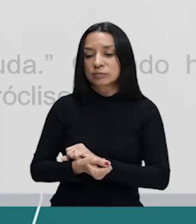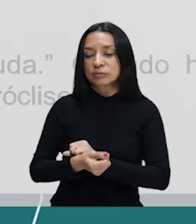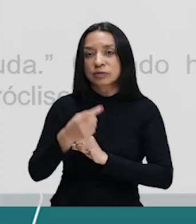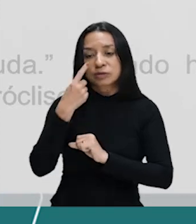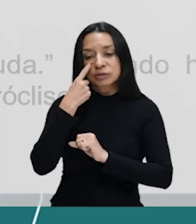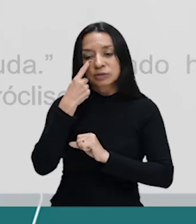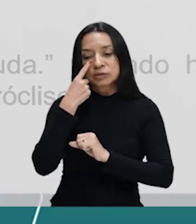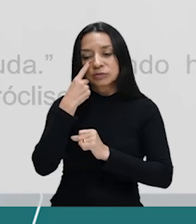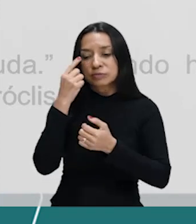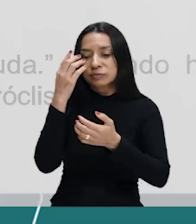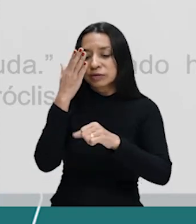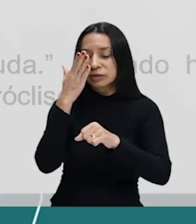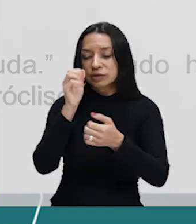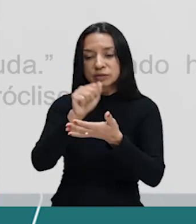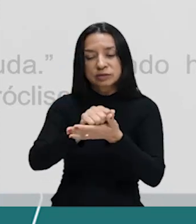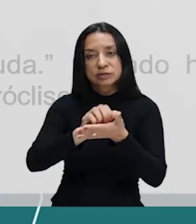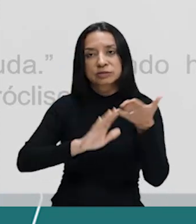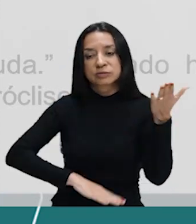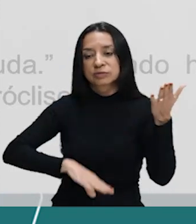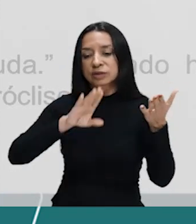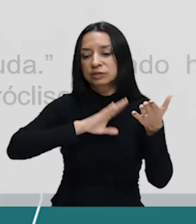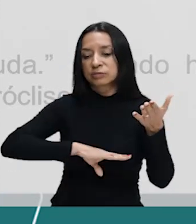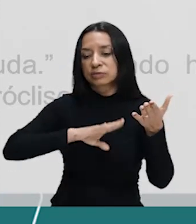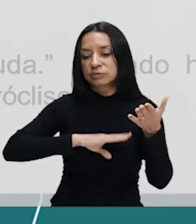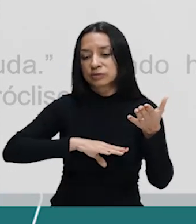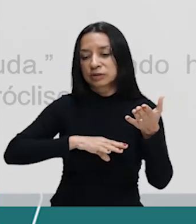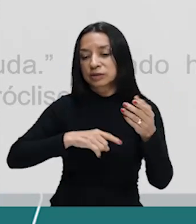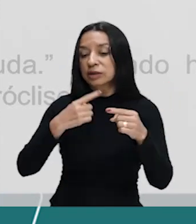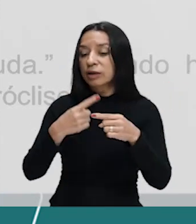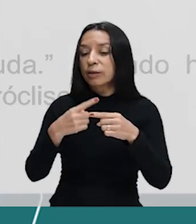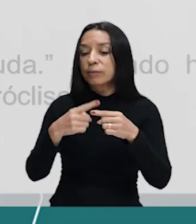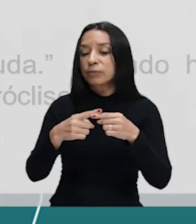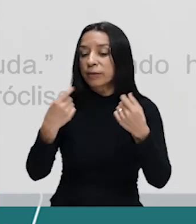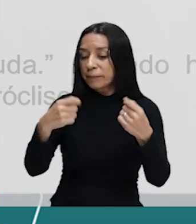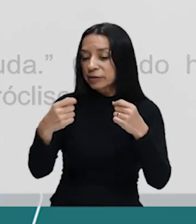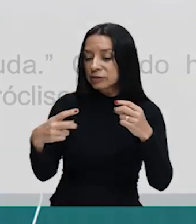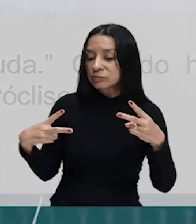em português exatamente para que vocês façam esse link, tá? Então,